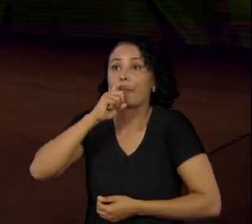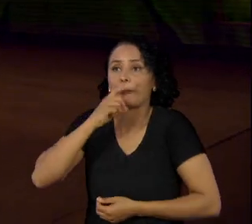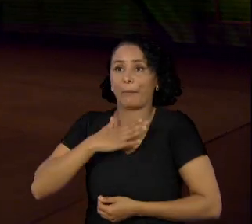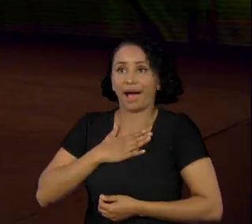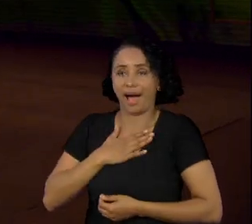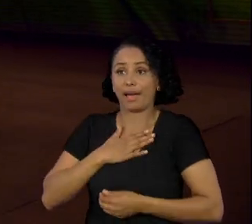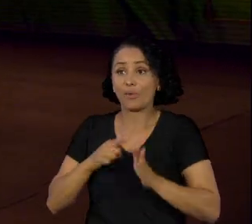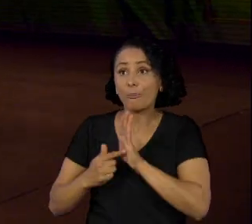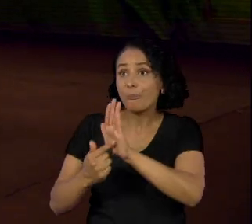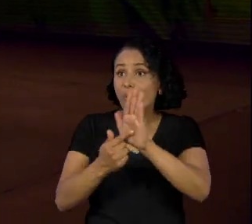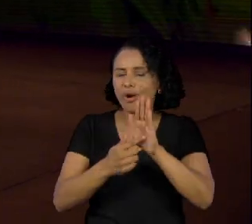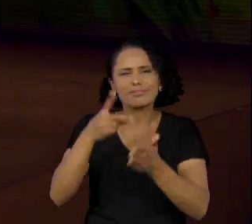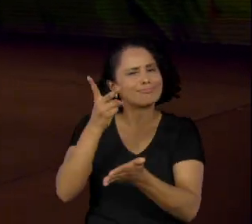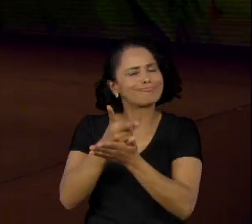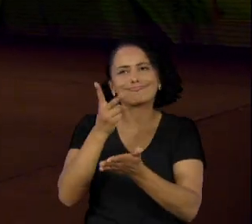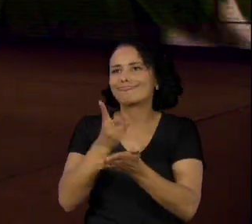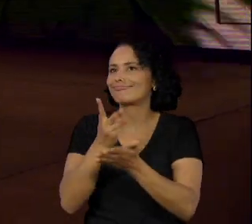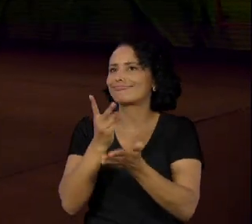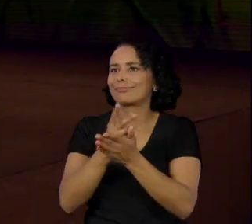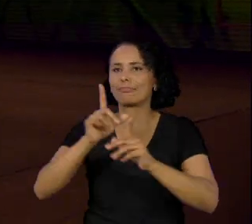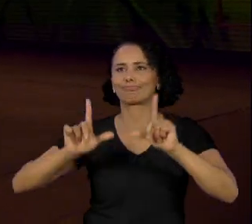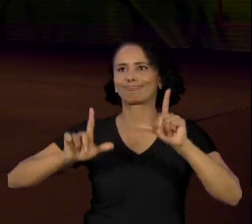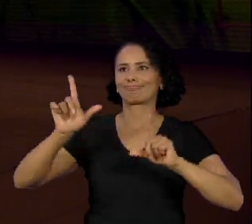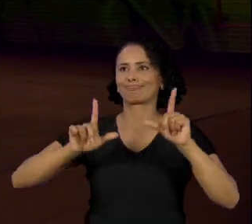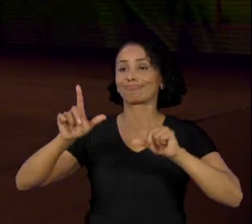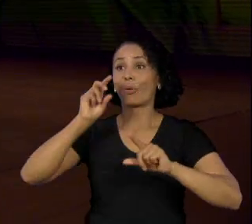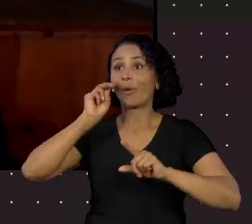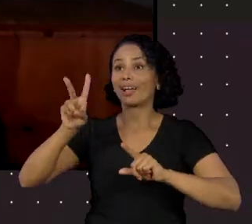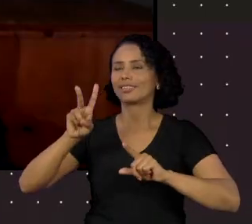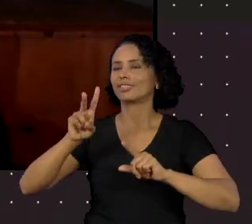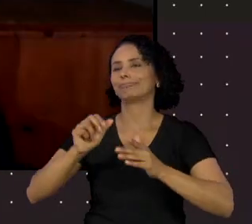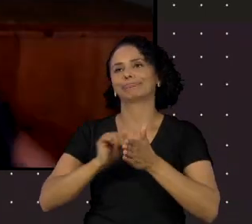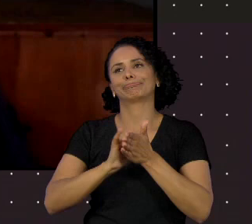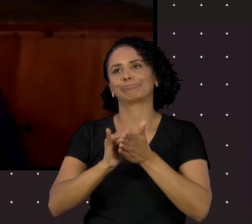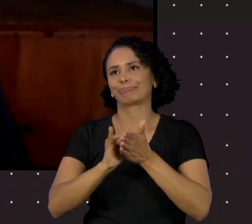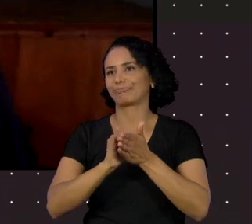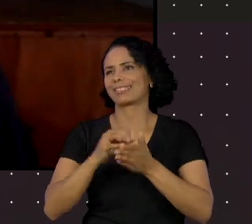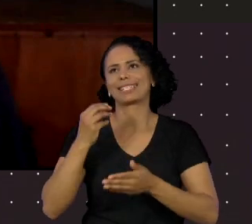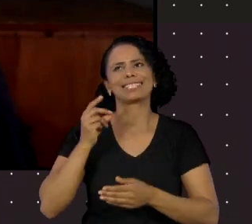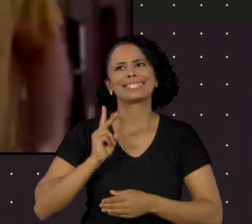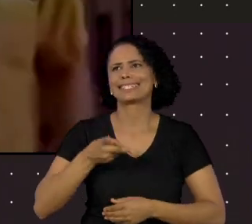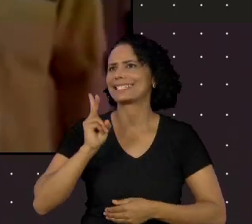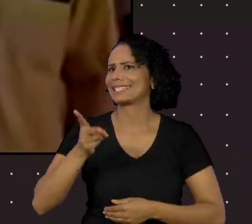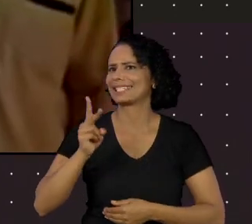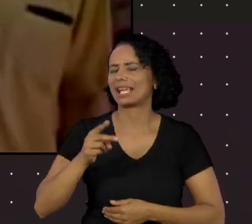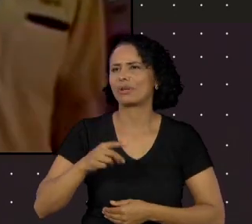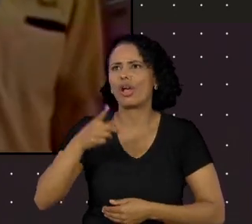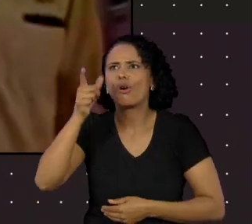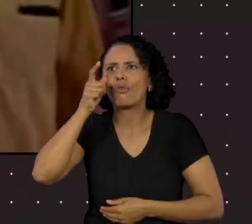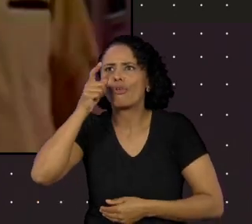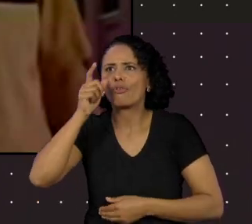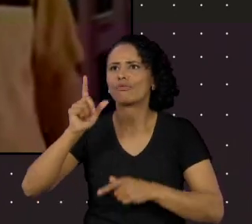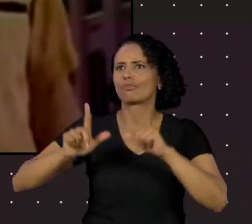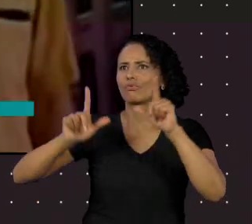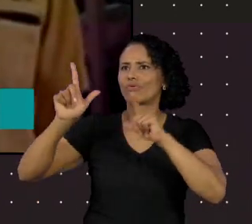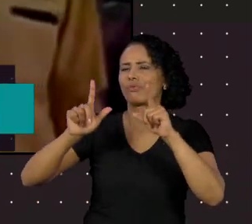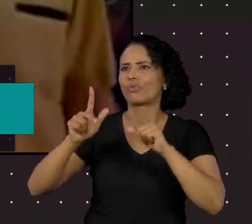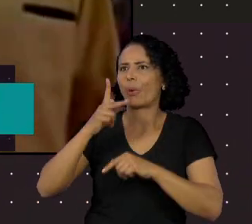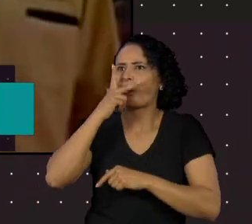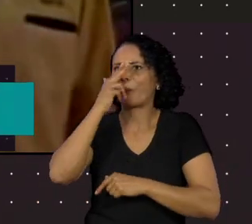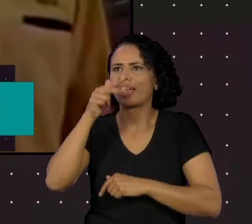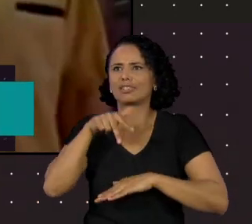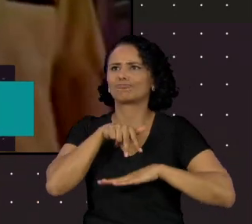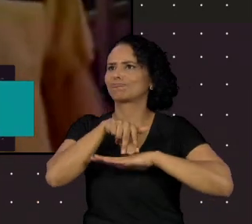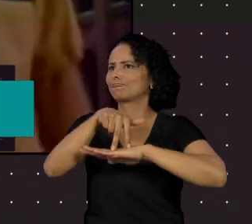se passavam em Nova York. Então, de repente, foi a primeira vez que eu fui para Nova York, me ver naqueles cenários, filmando,